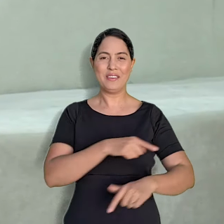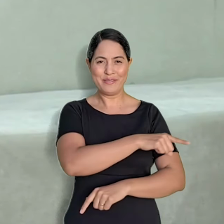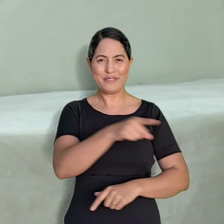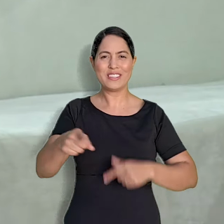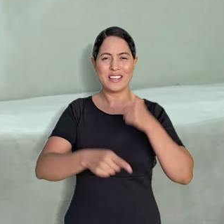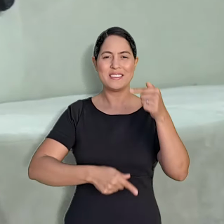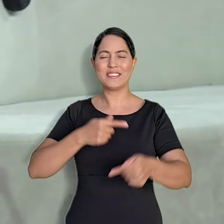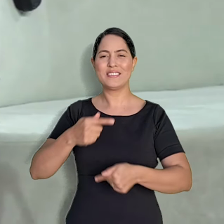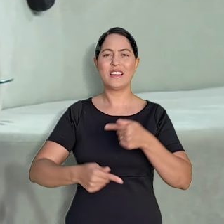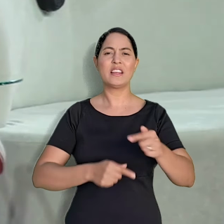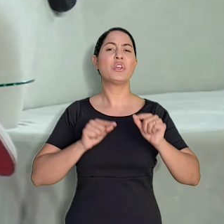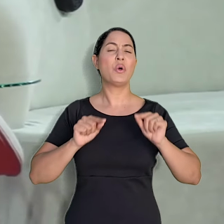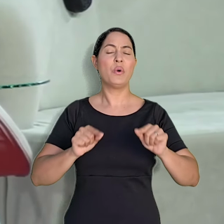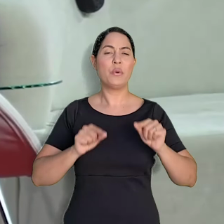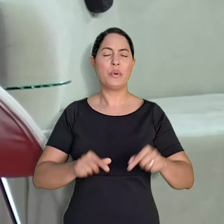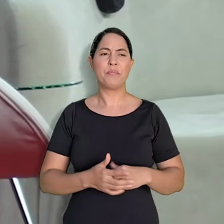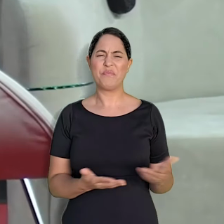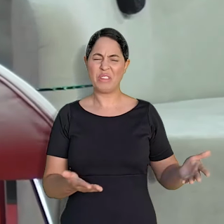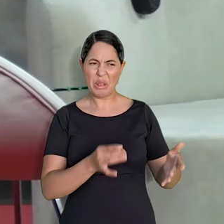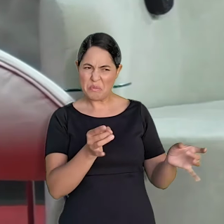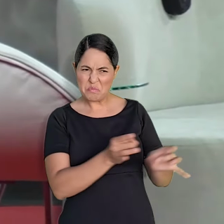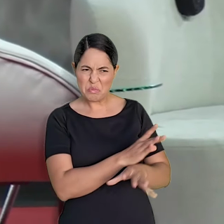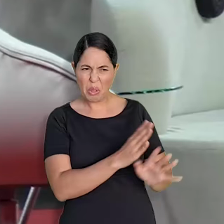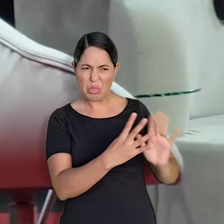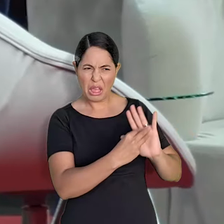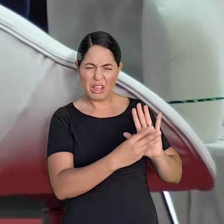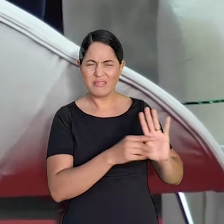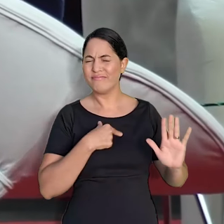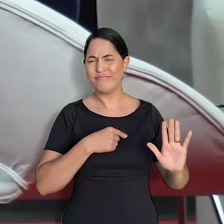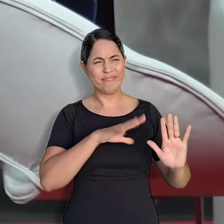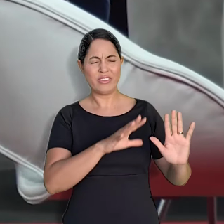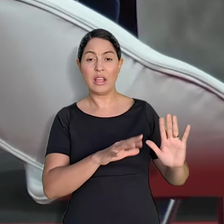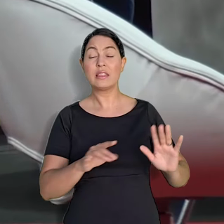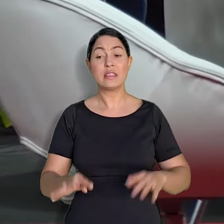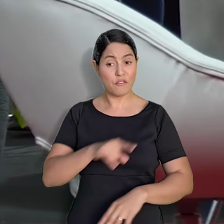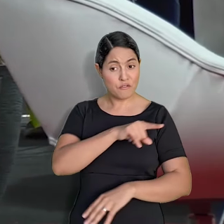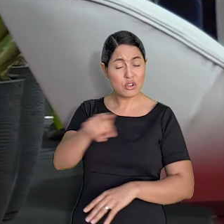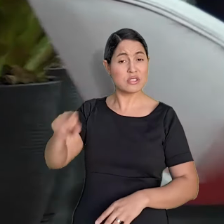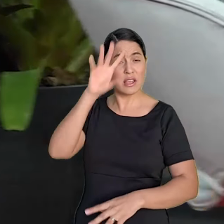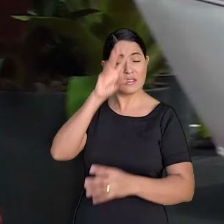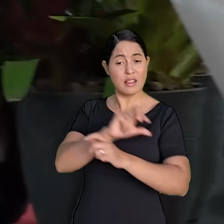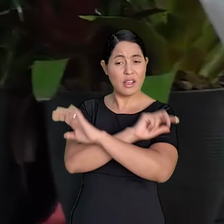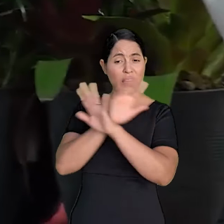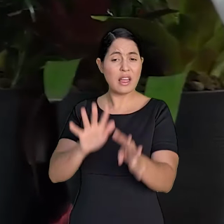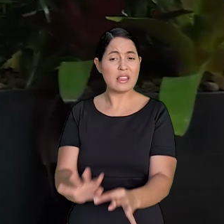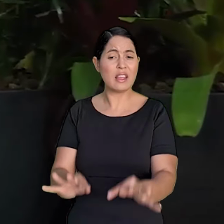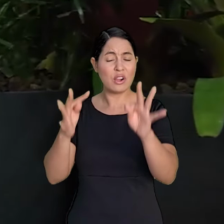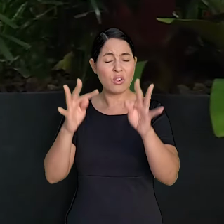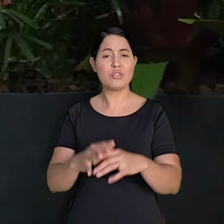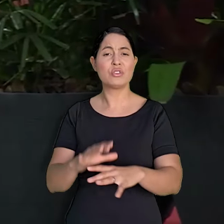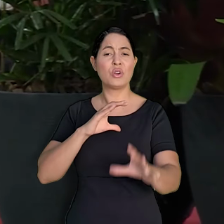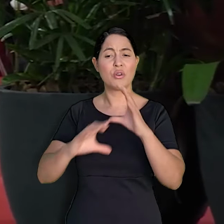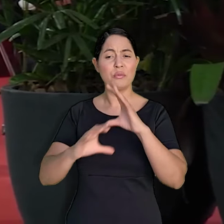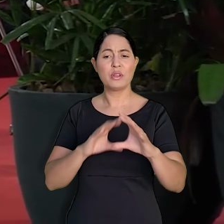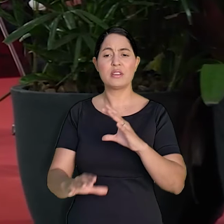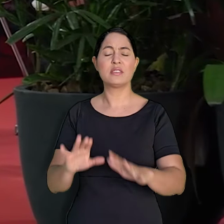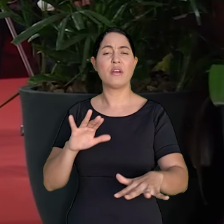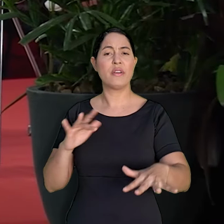são a geração que chegou questionando modelos prontos, que entende de tecnologia, de comunicação, de redes sociais